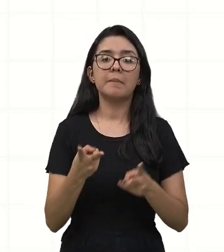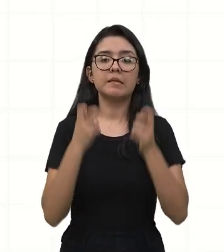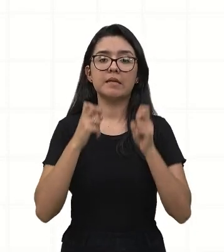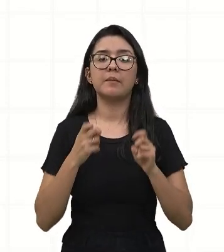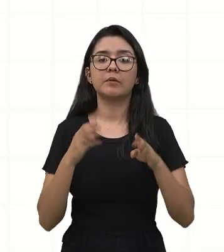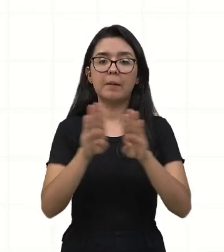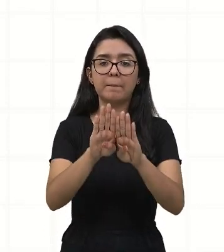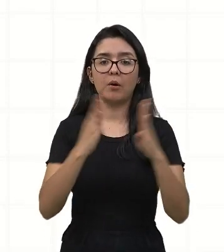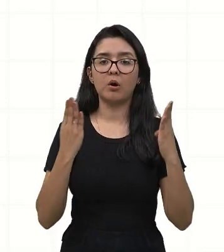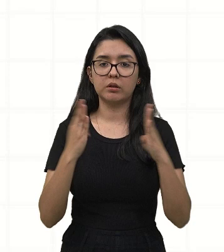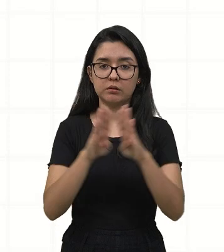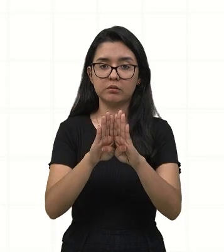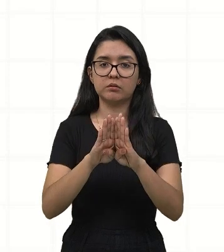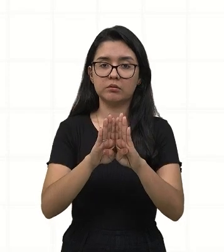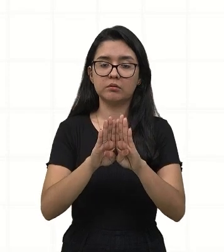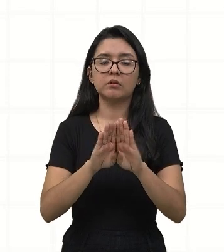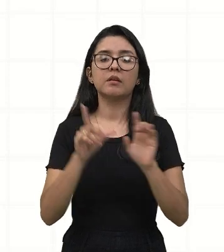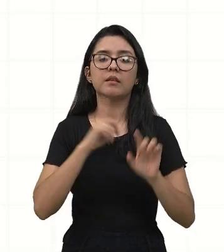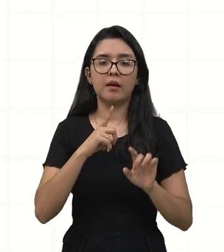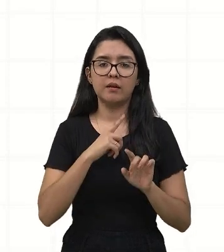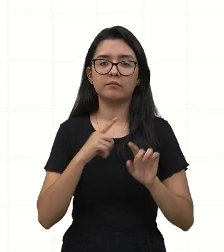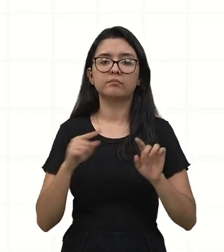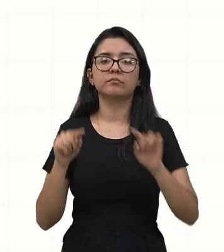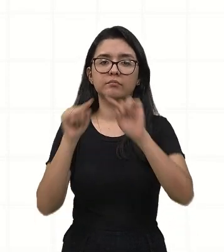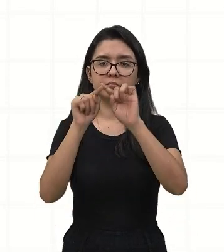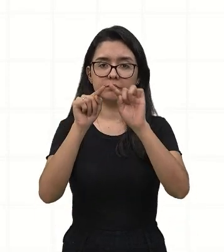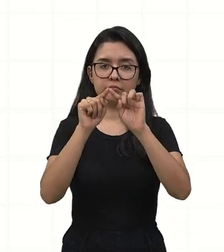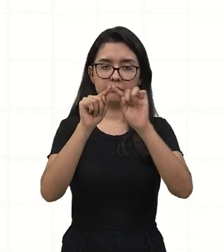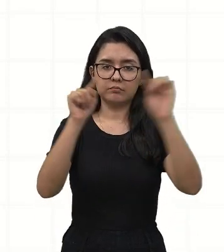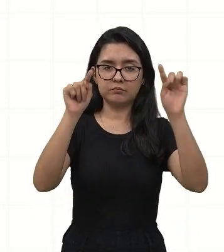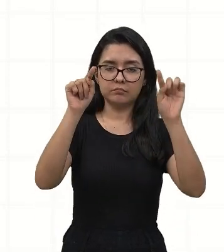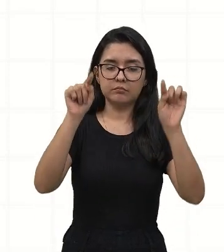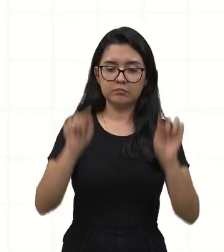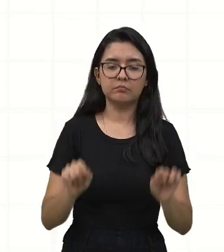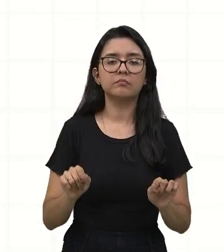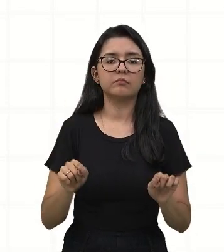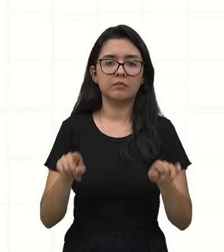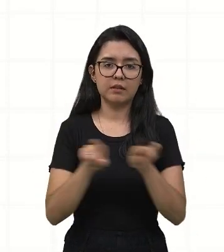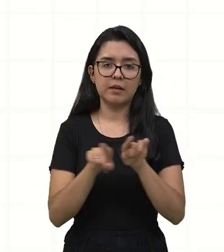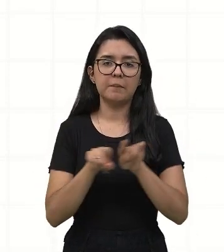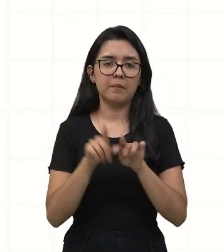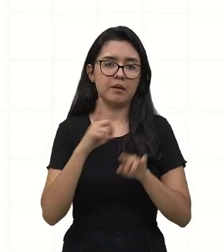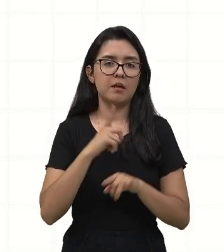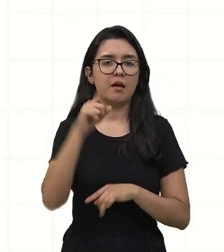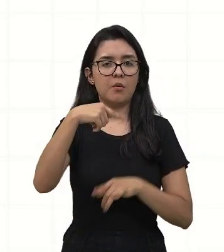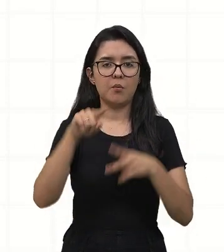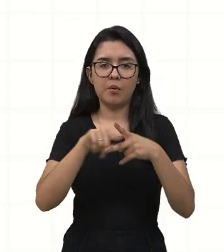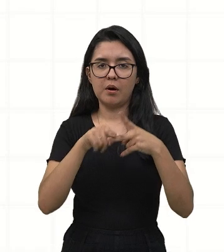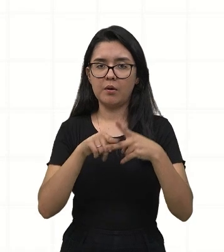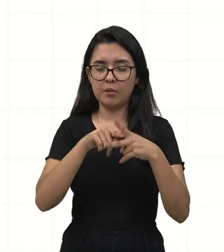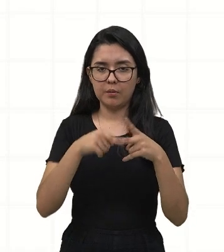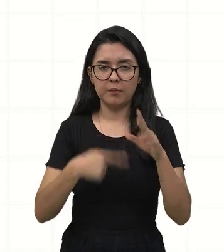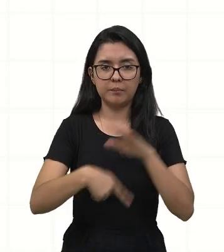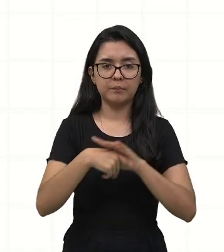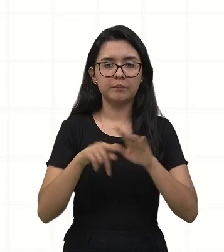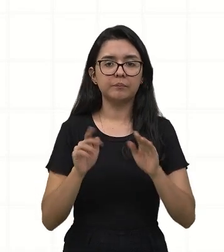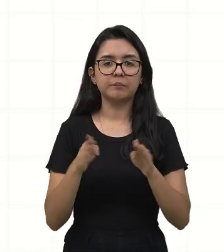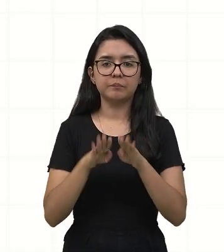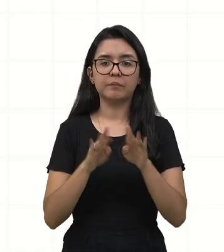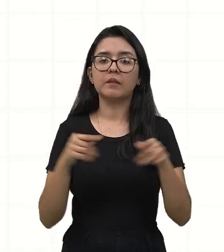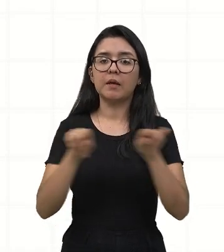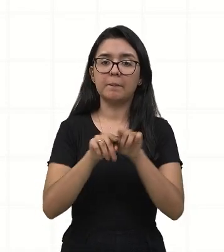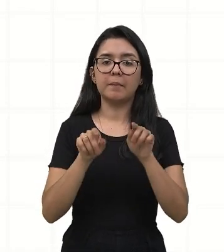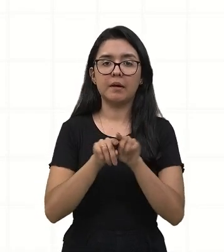ó, abertura aqui no cantinho, ó. Isso aqui também nós temos diante aí de um ângulo, tá legal? Aqui na